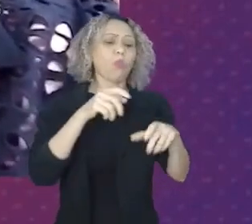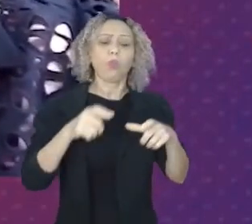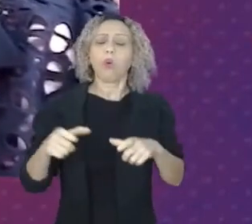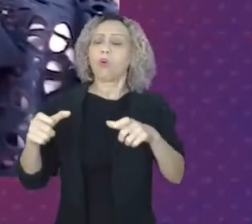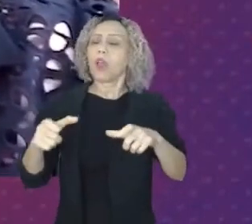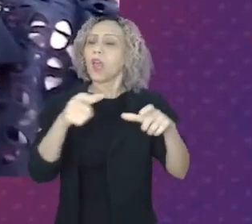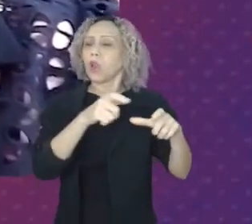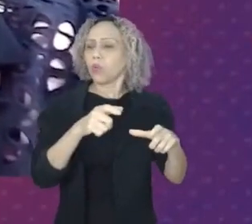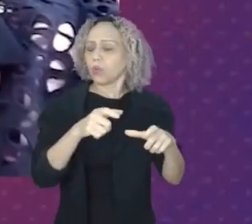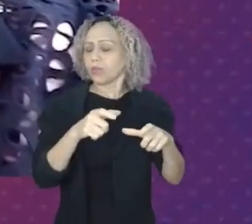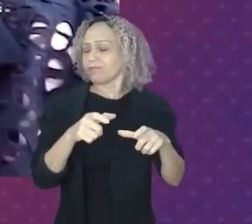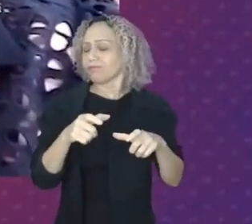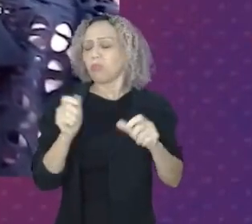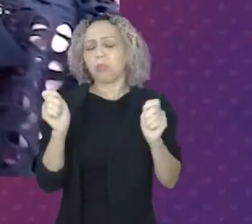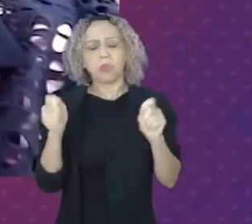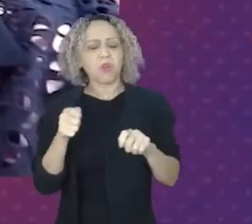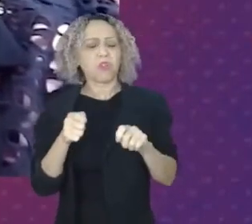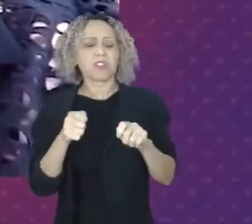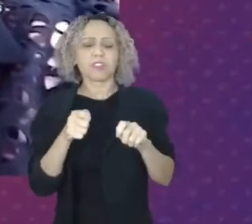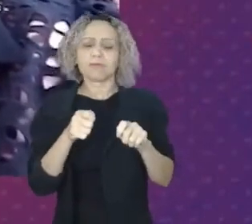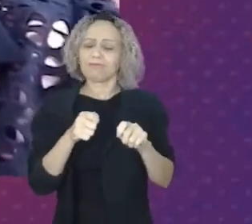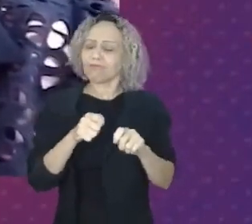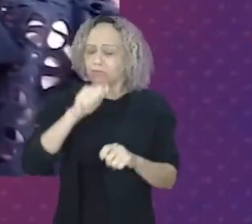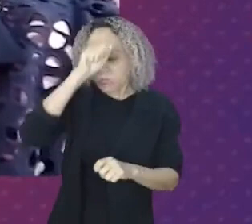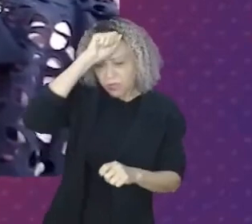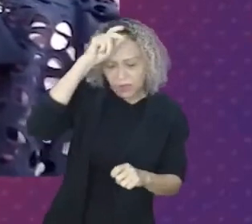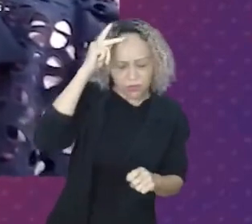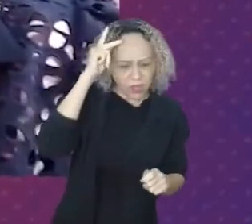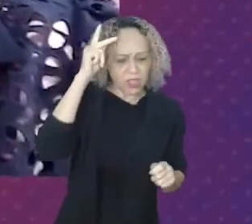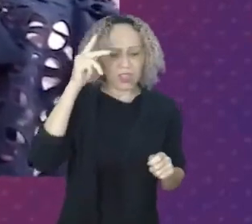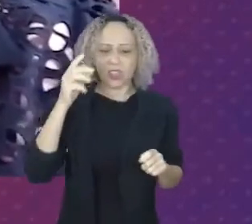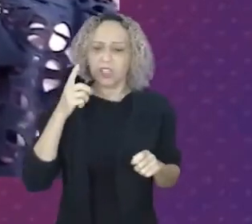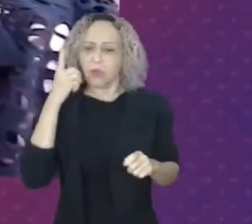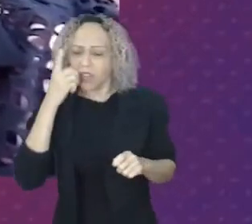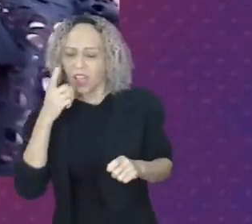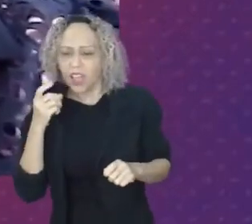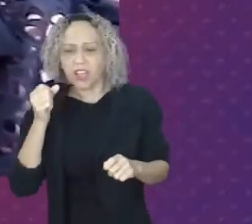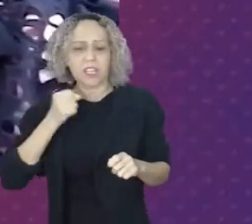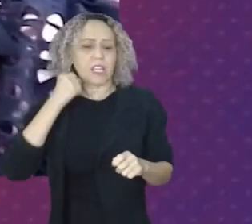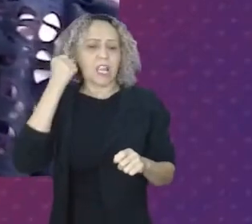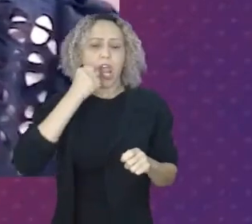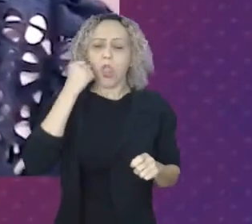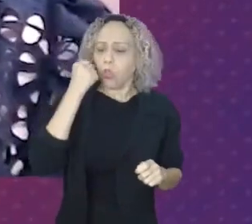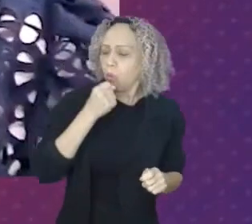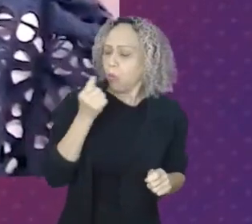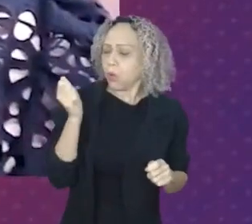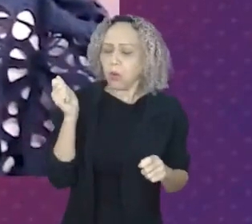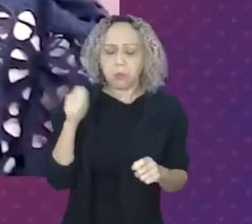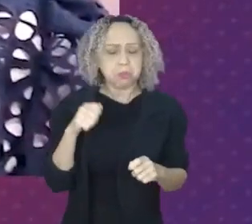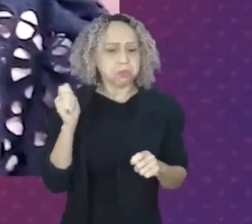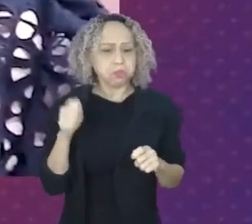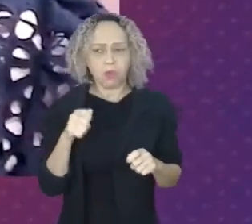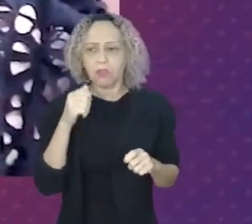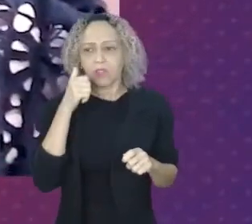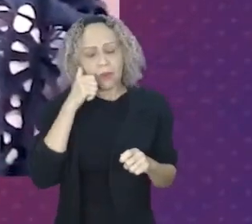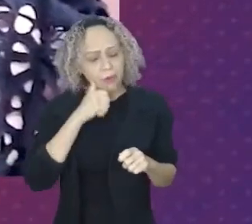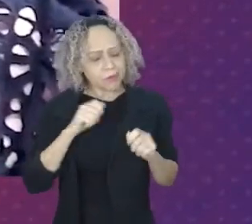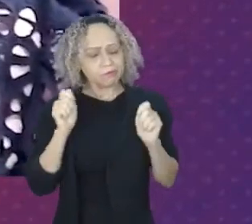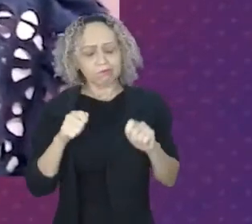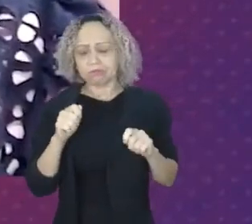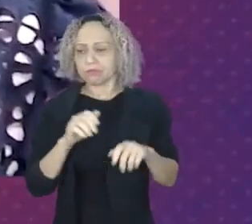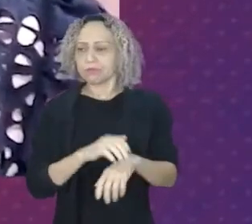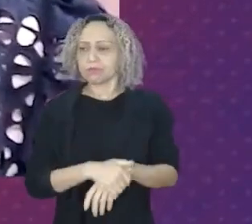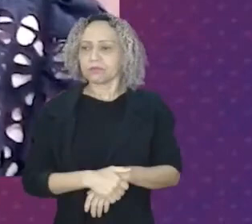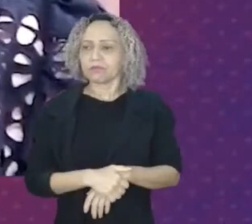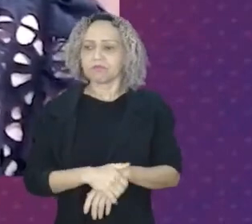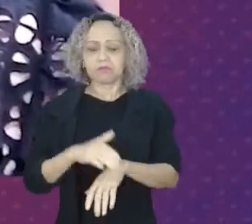estivermos como vereadora, como prefeita, como deputada, como senadora, a gente seja capaz também de